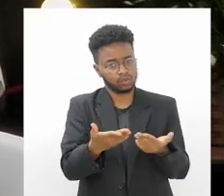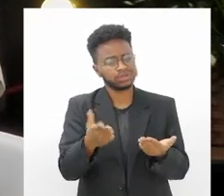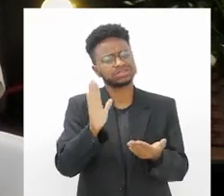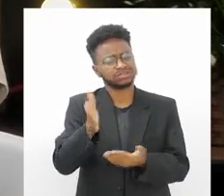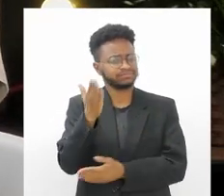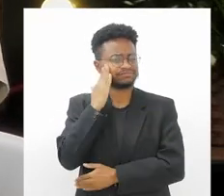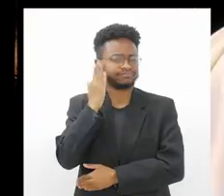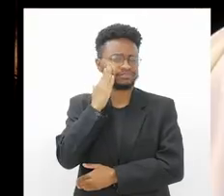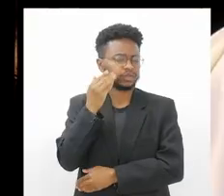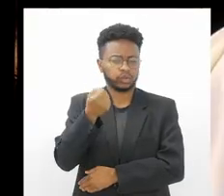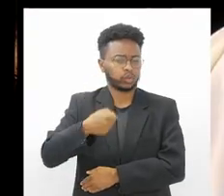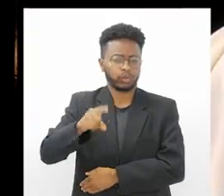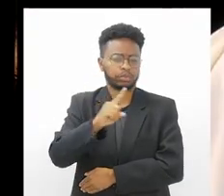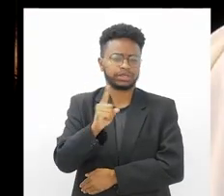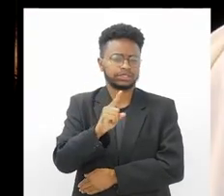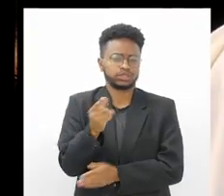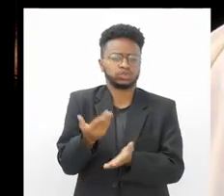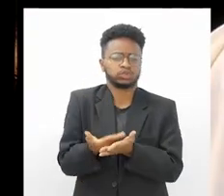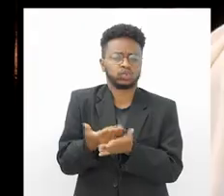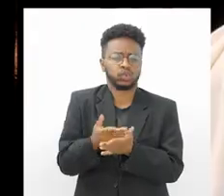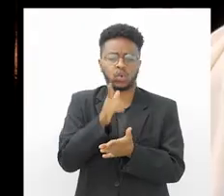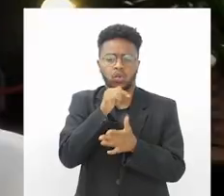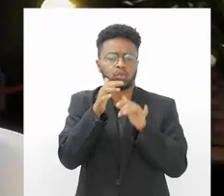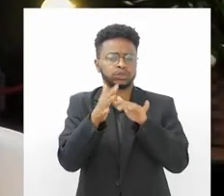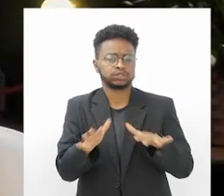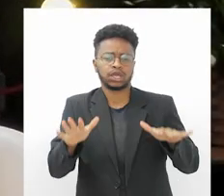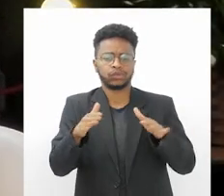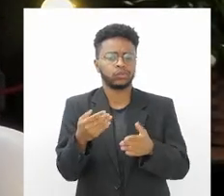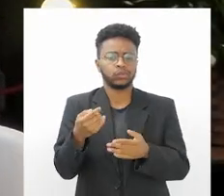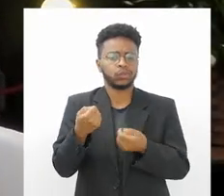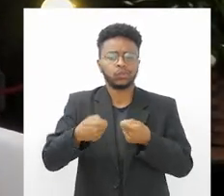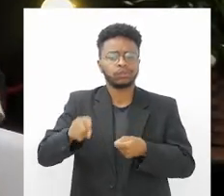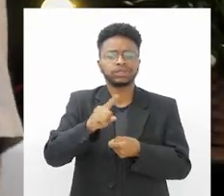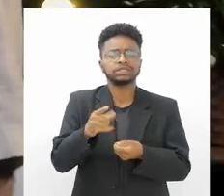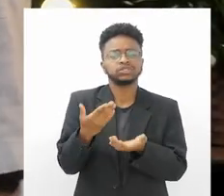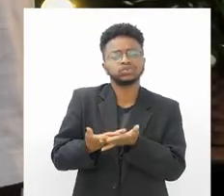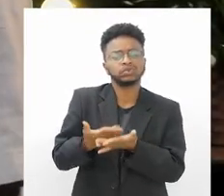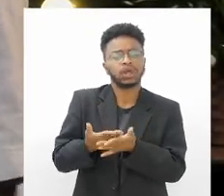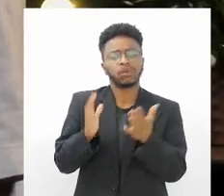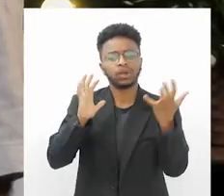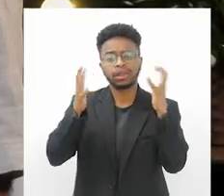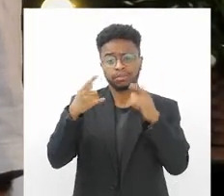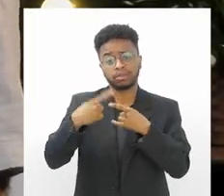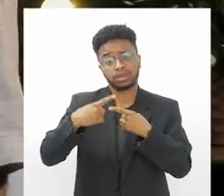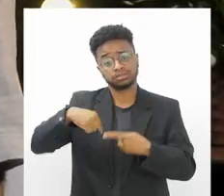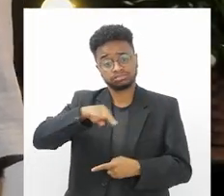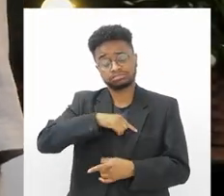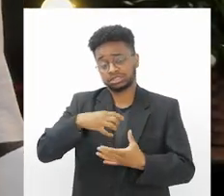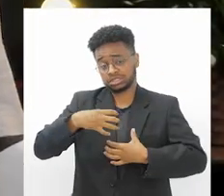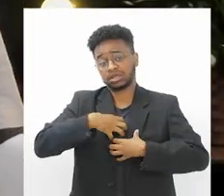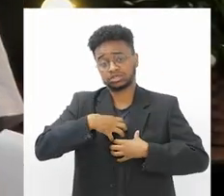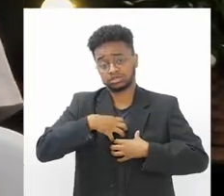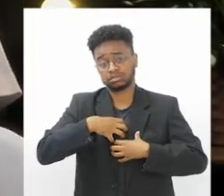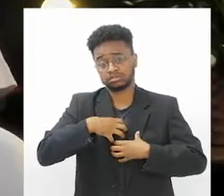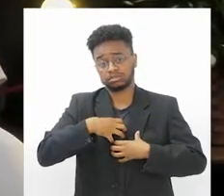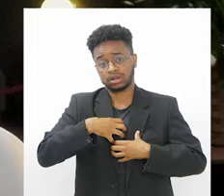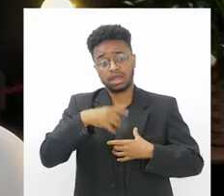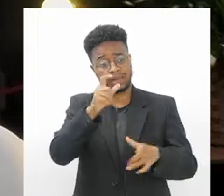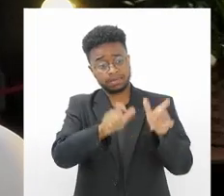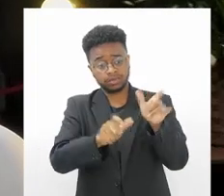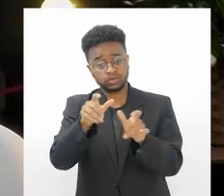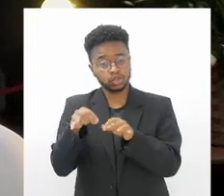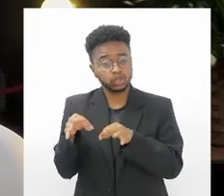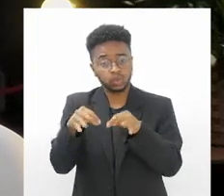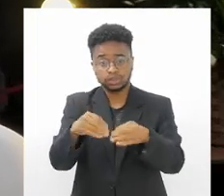estão dizendo. Sim, já há muito tempo. Não precisa ser um oceanógrafo, não precisa ser uma meteorologista, porque ele está sentindo na pele, né? Cada cidadão